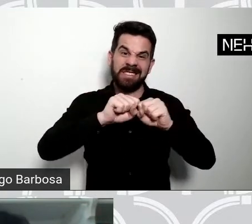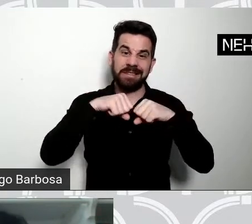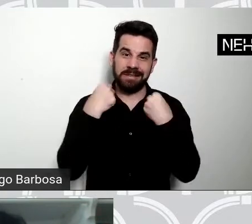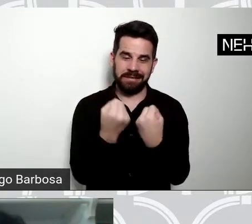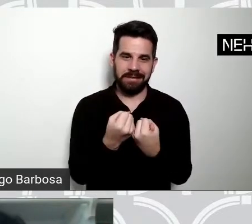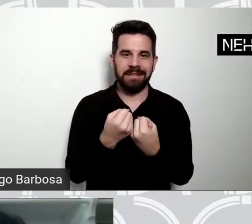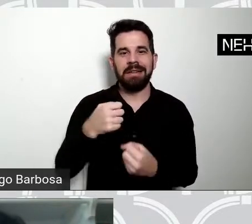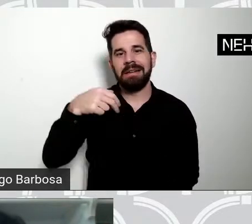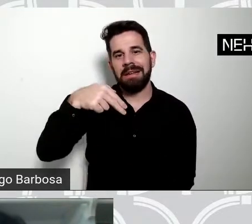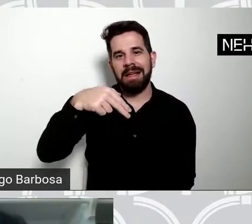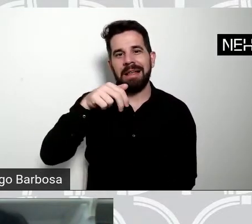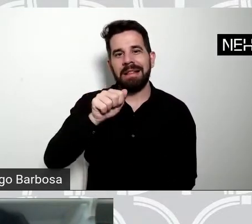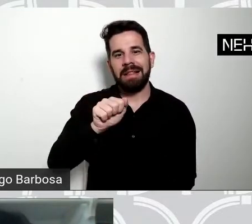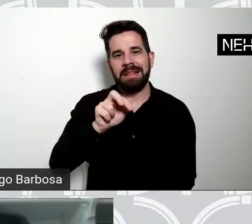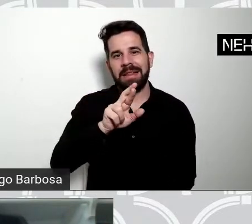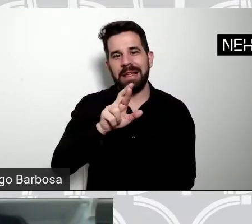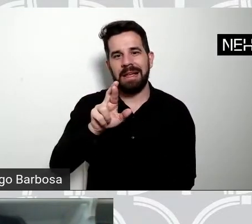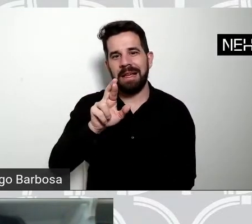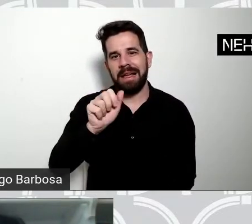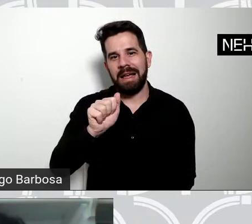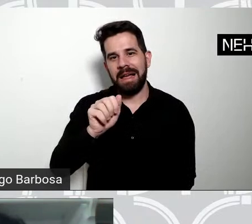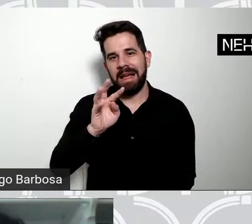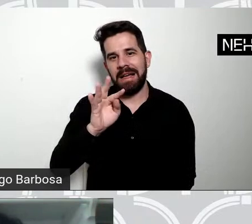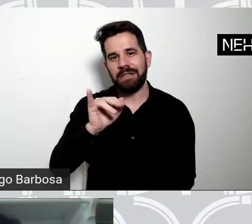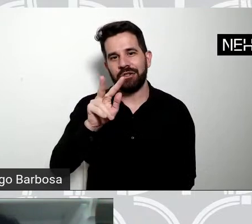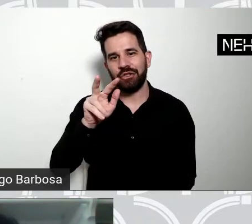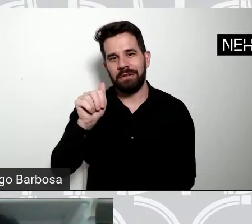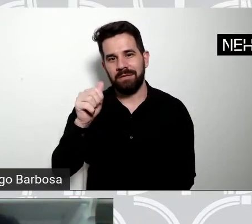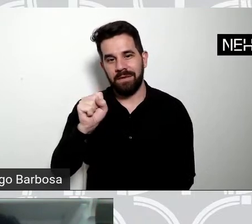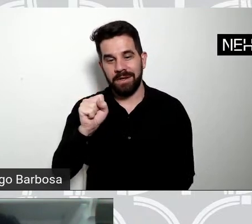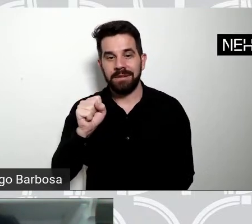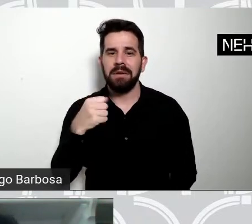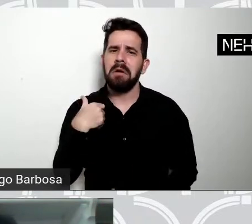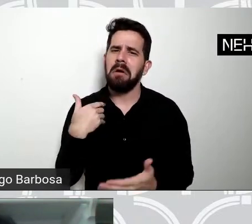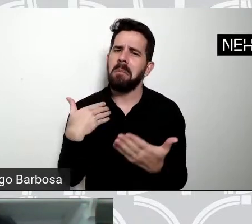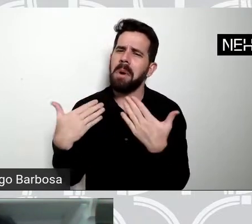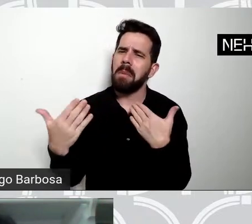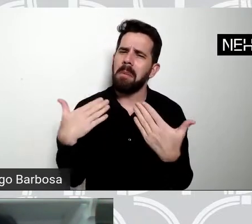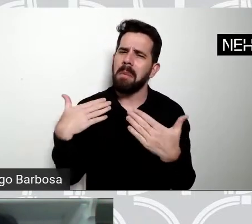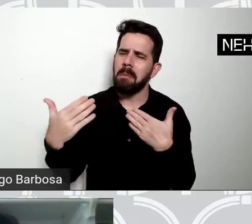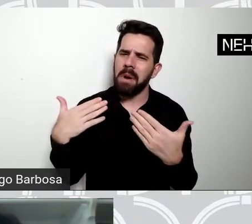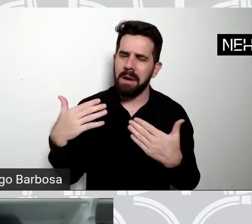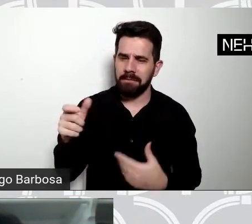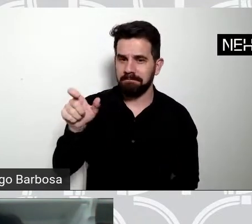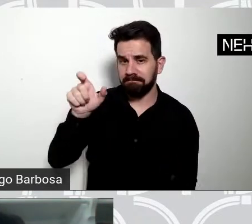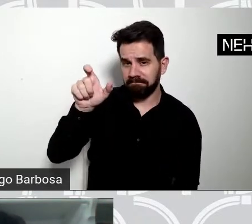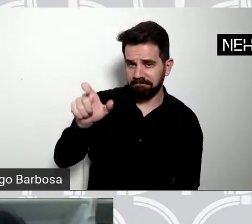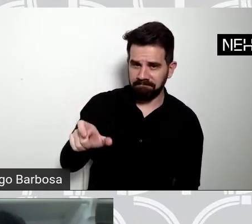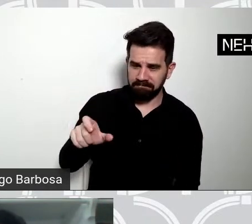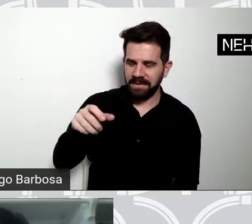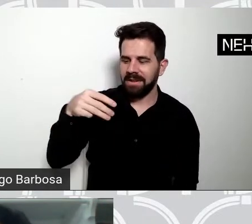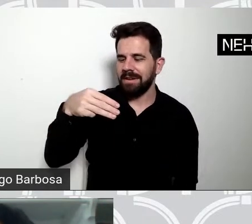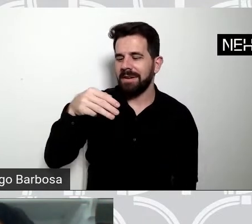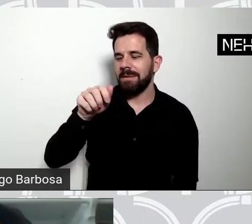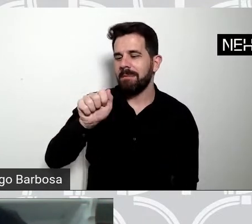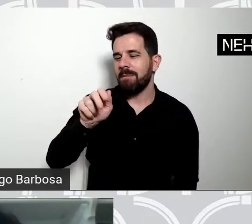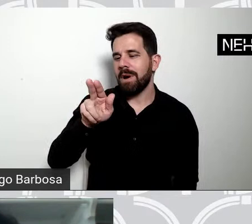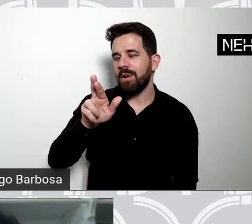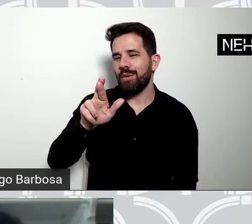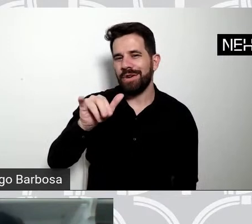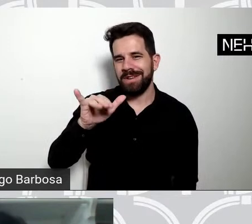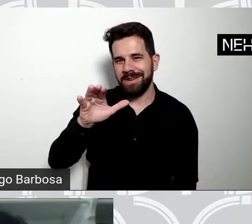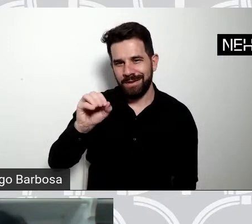nosso grande amigo Maurício Cardoso. Eu dizia, Maurício, gostei do título, História da